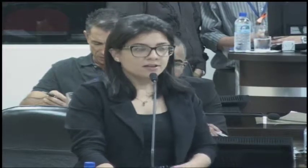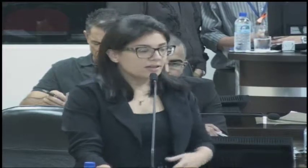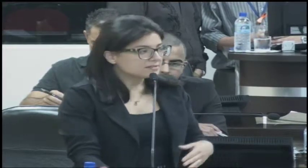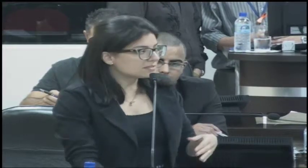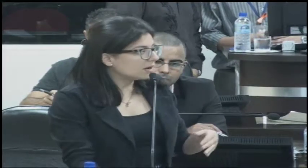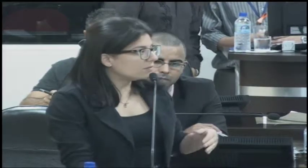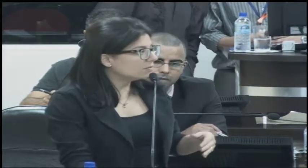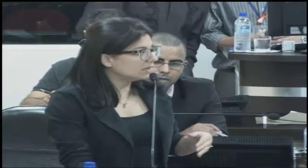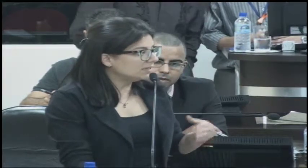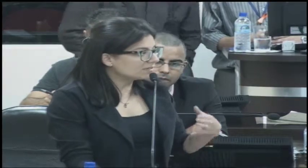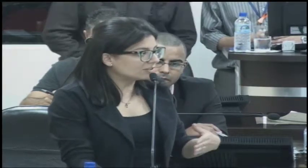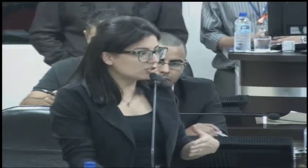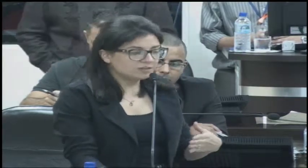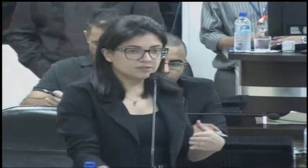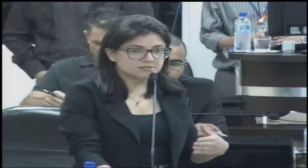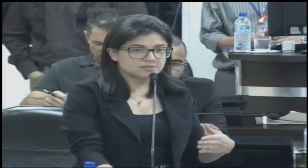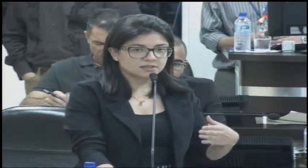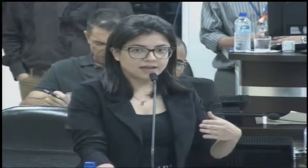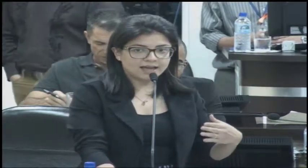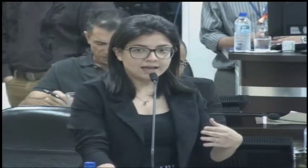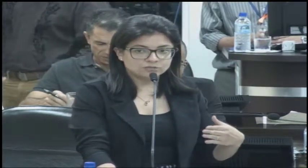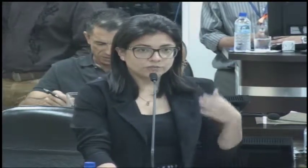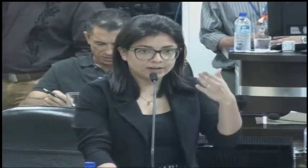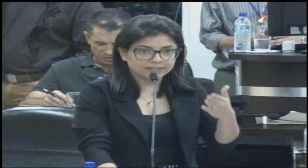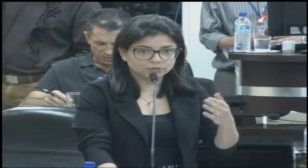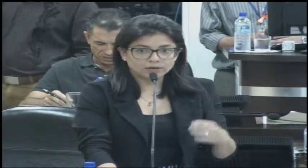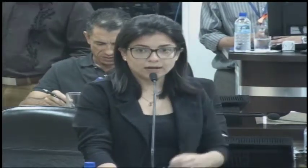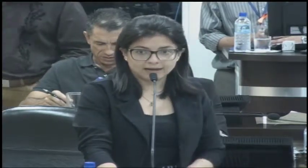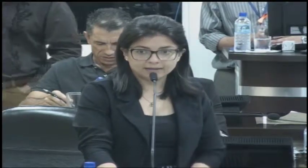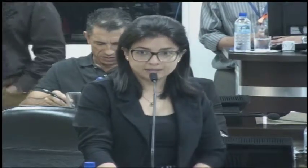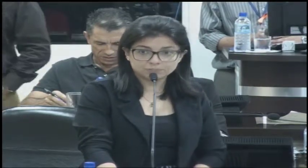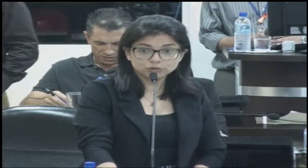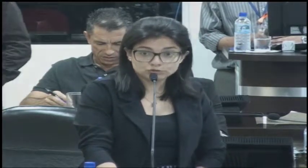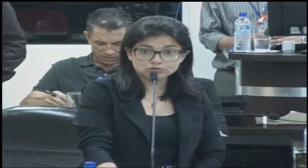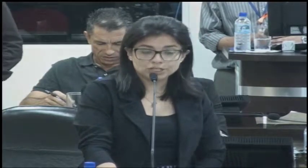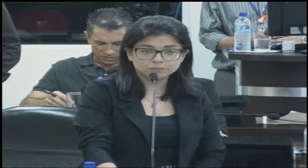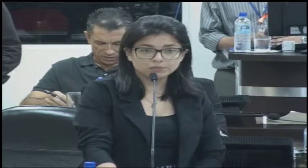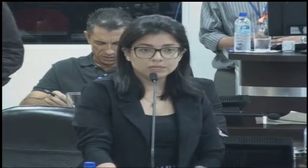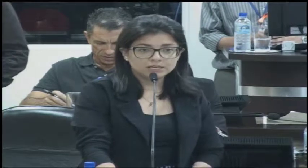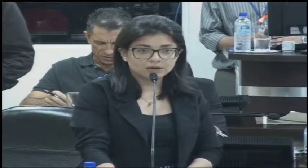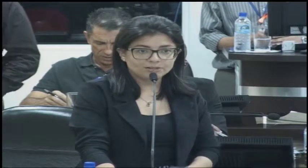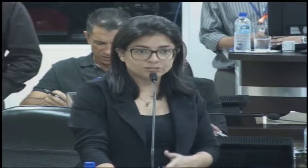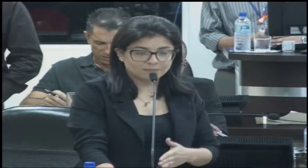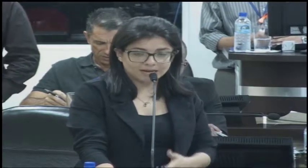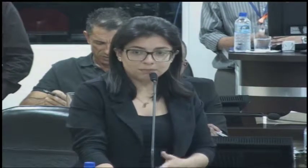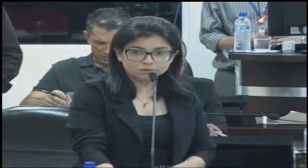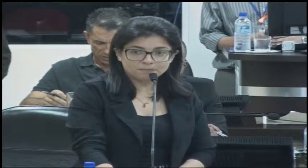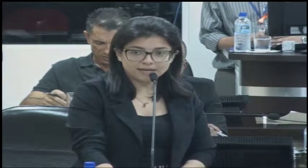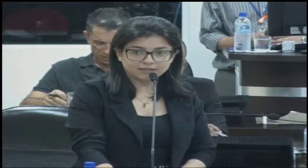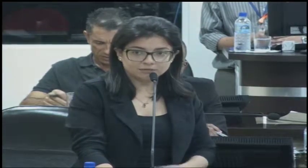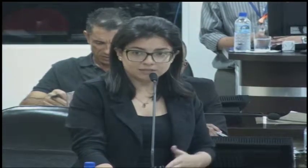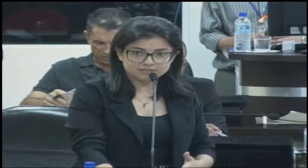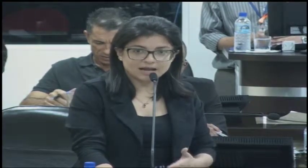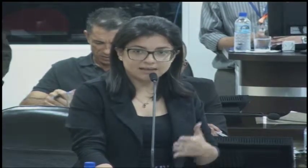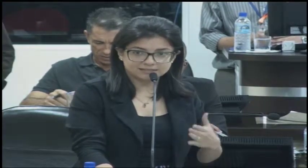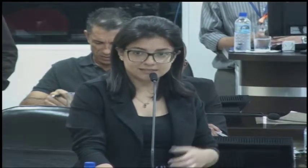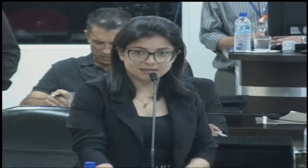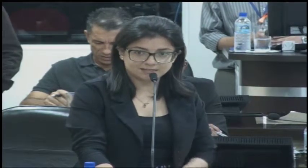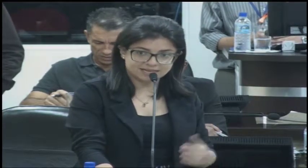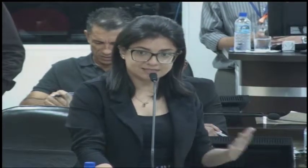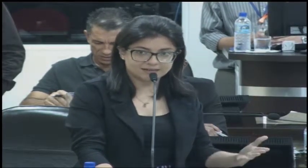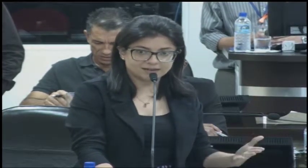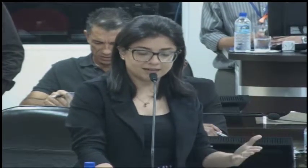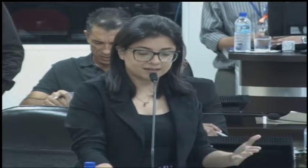participar, são iniciativas de um vereador aqui, que muito estimo e que eu acho que trabalha muito bem dentro da Seara,